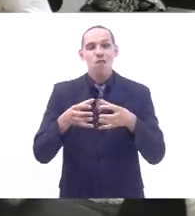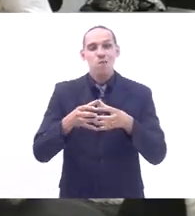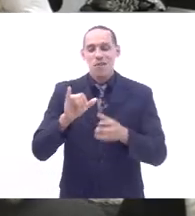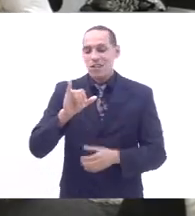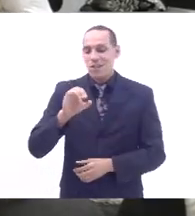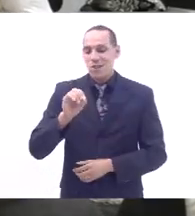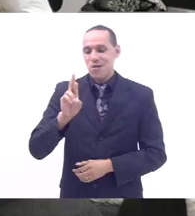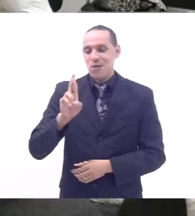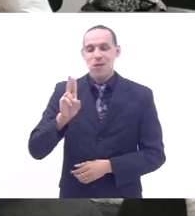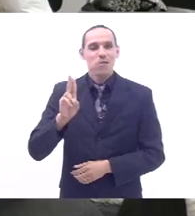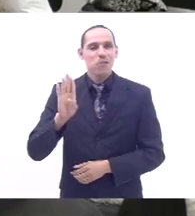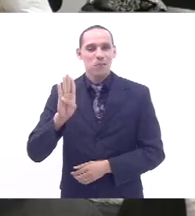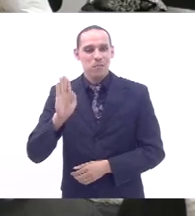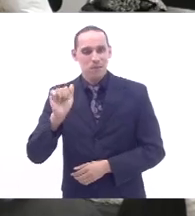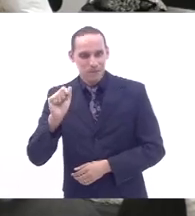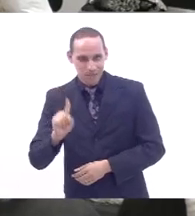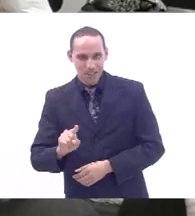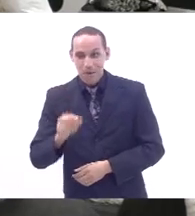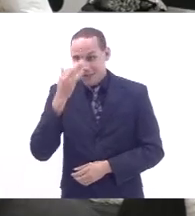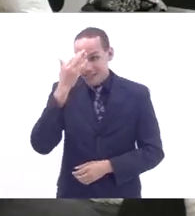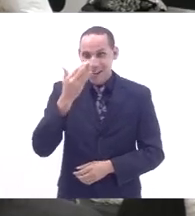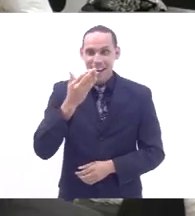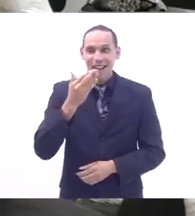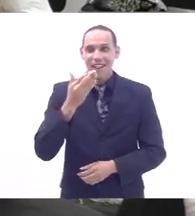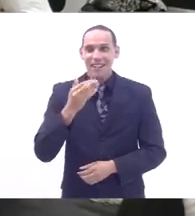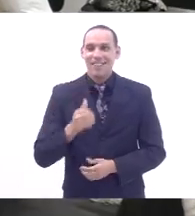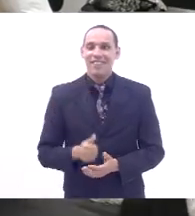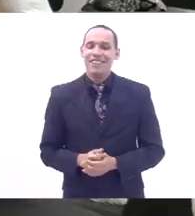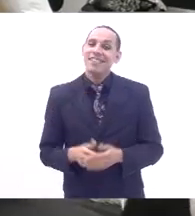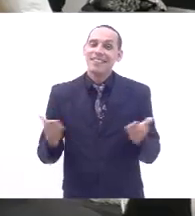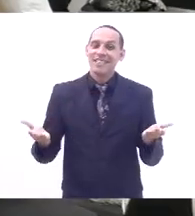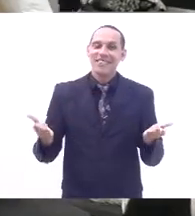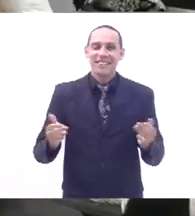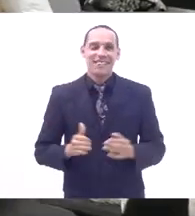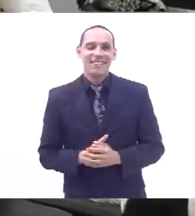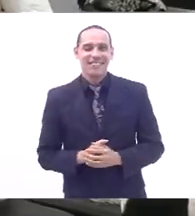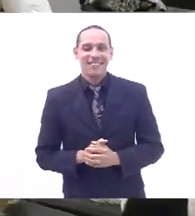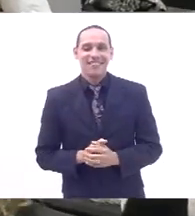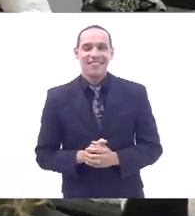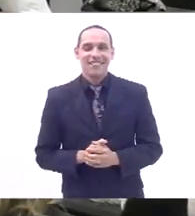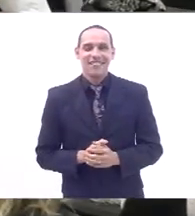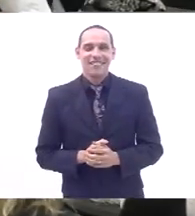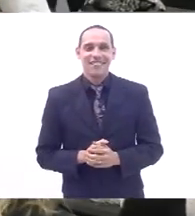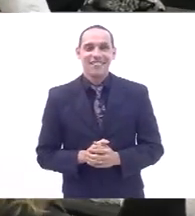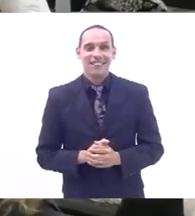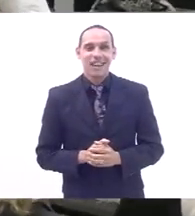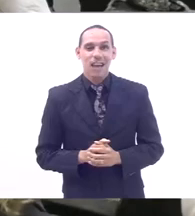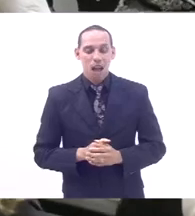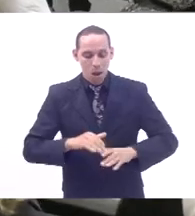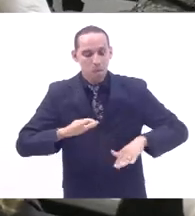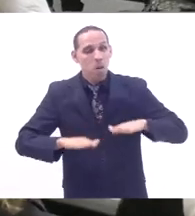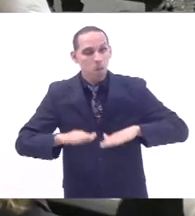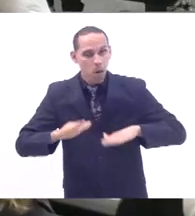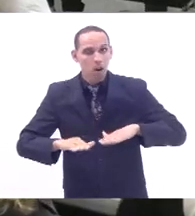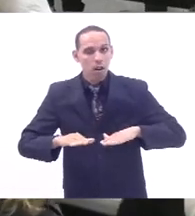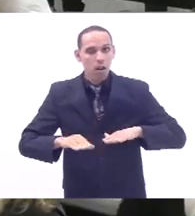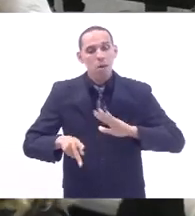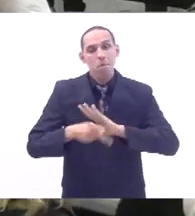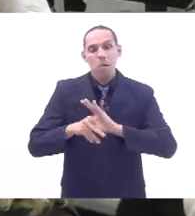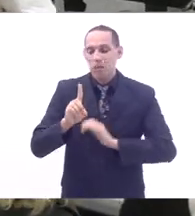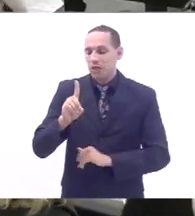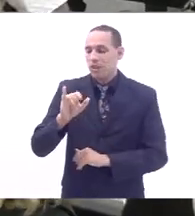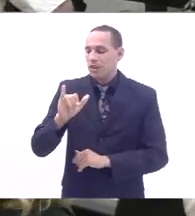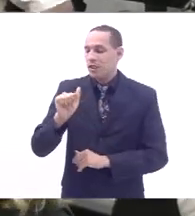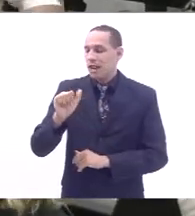Obrigado. Alô. Enfim. E esses tambores na diáspora sobreviveram